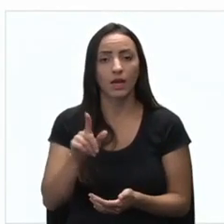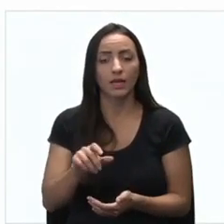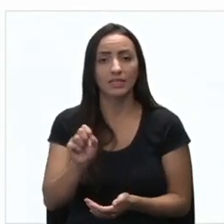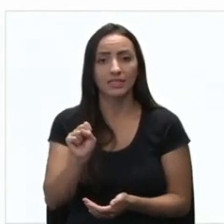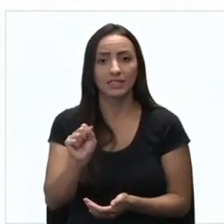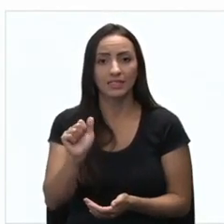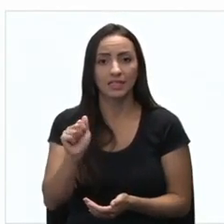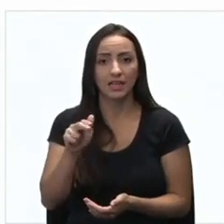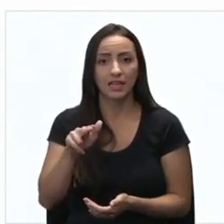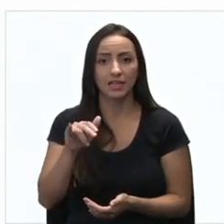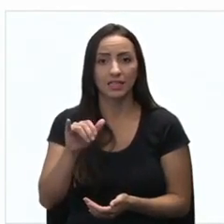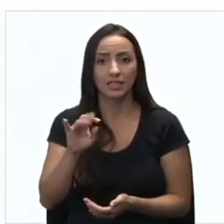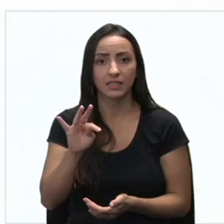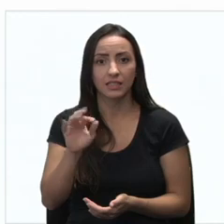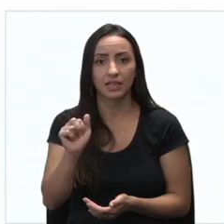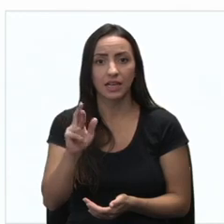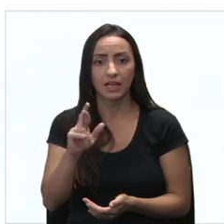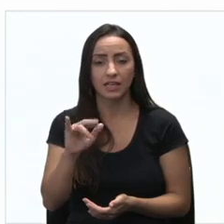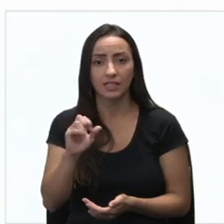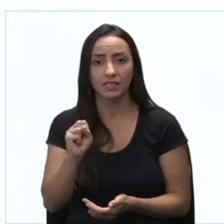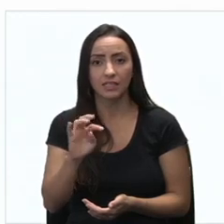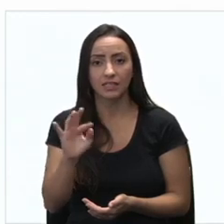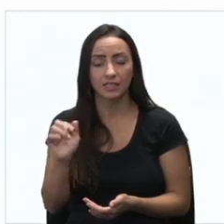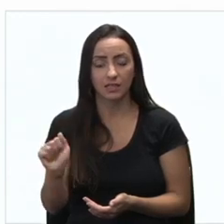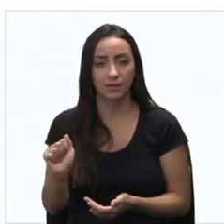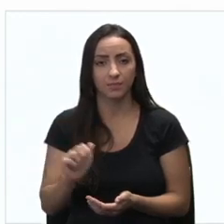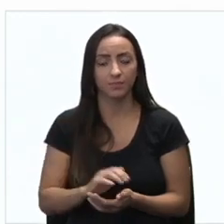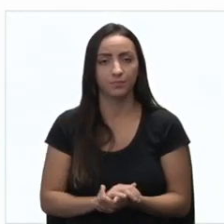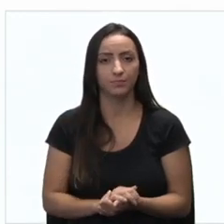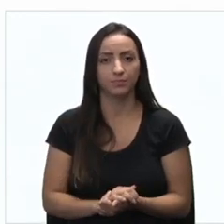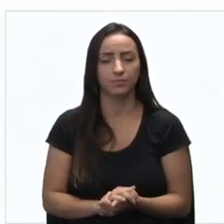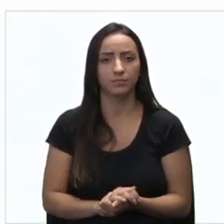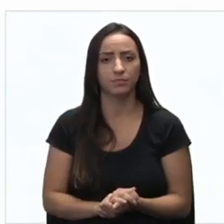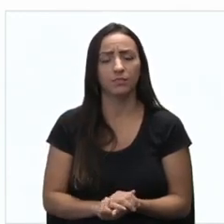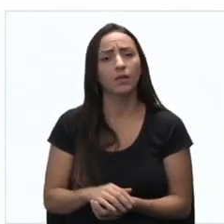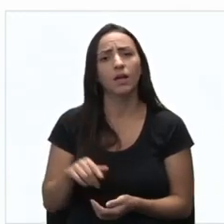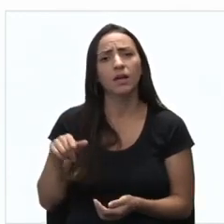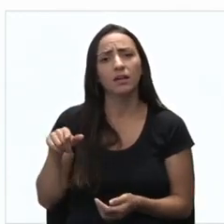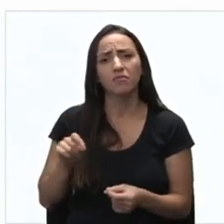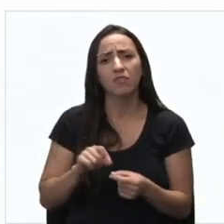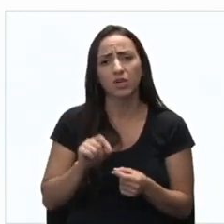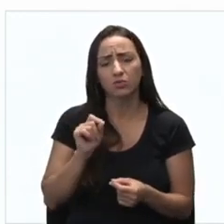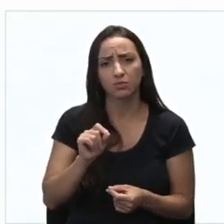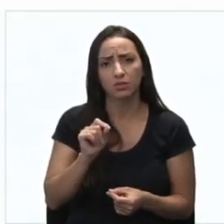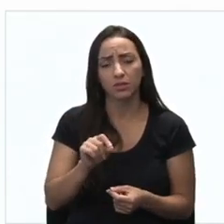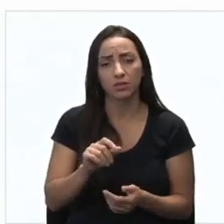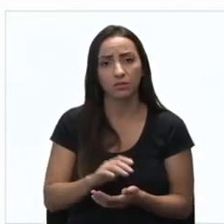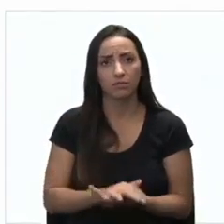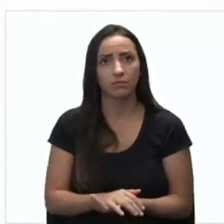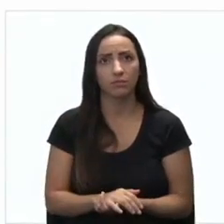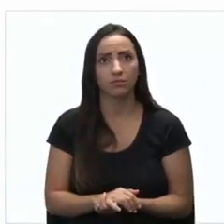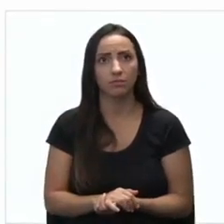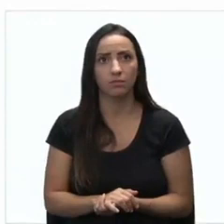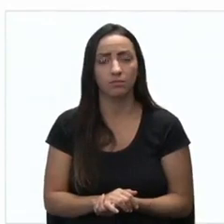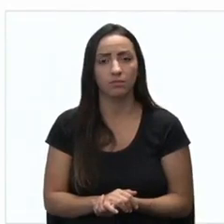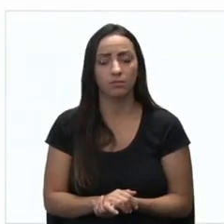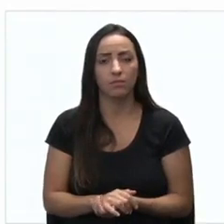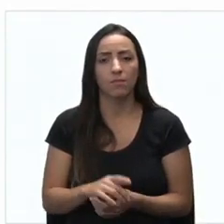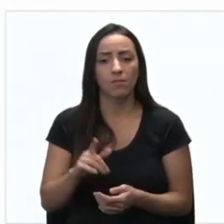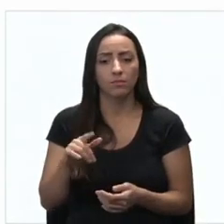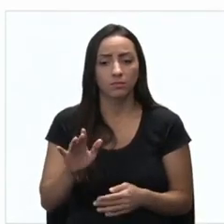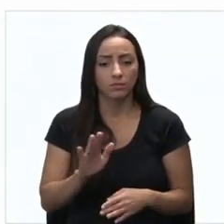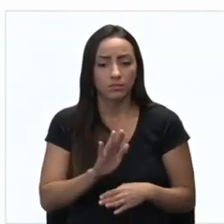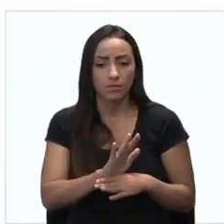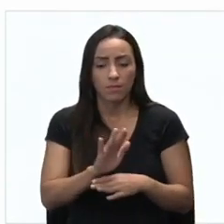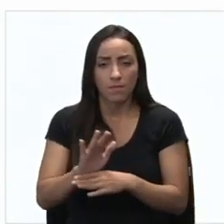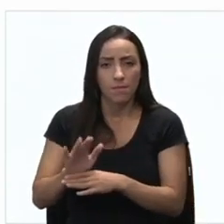né? Sanitarista, higienista, certo? O sanitarista, ele vai atuar em práticas